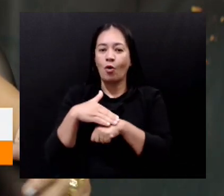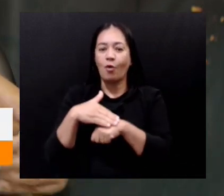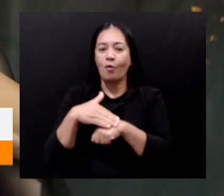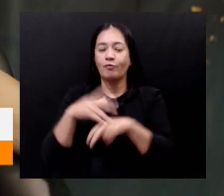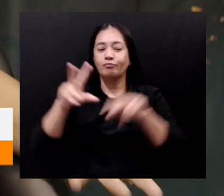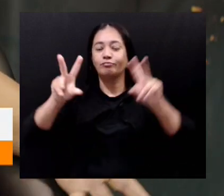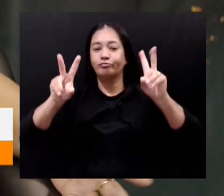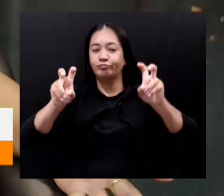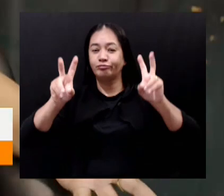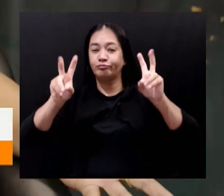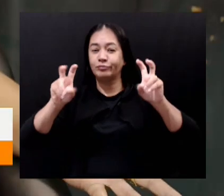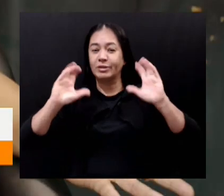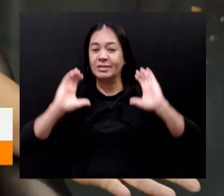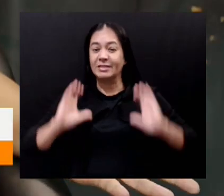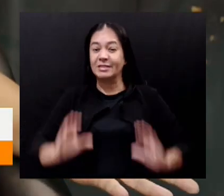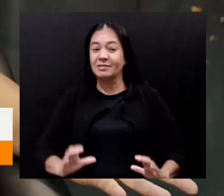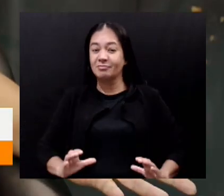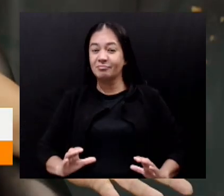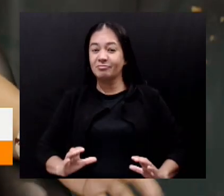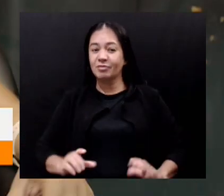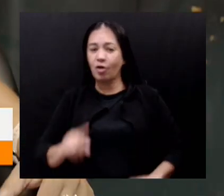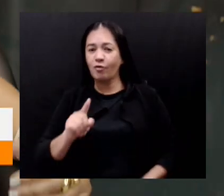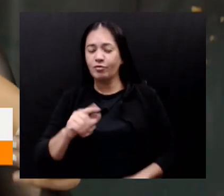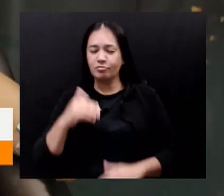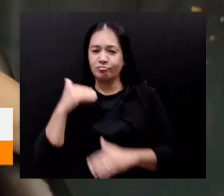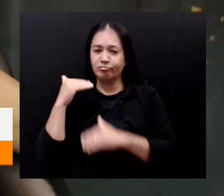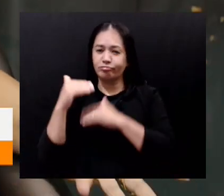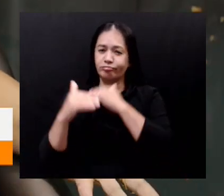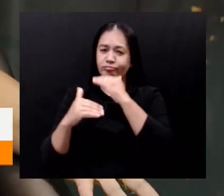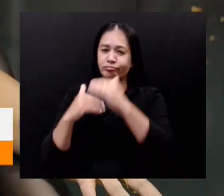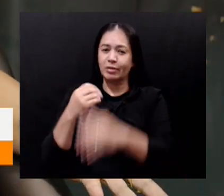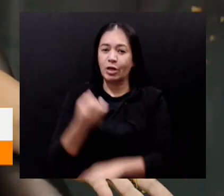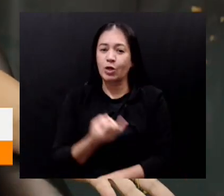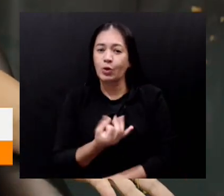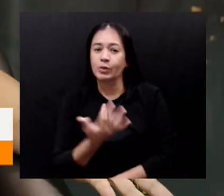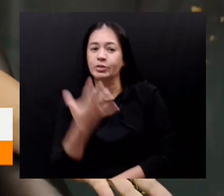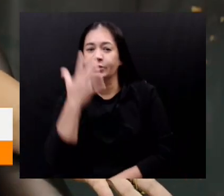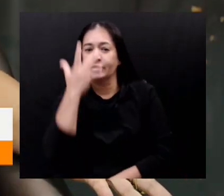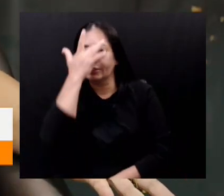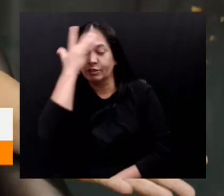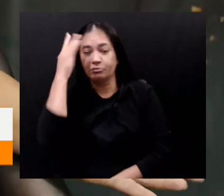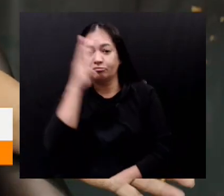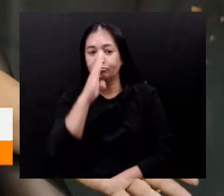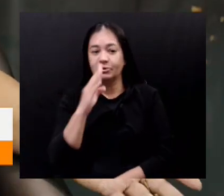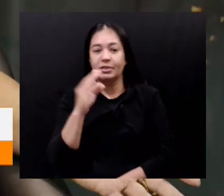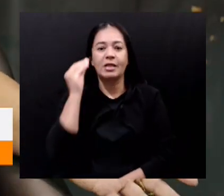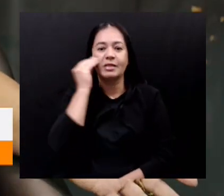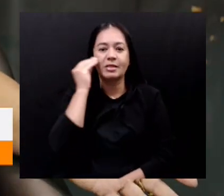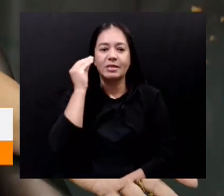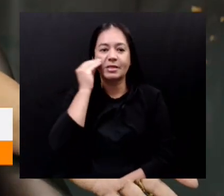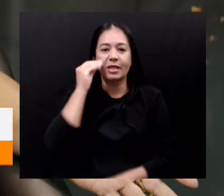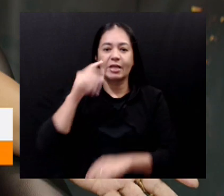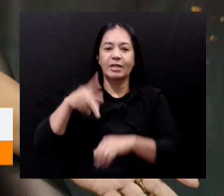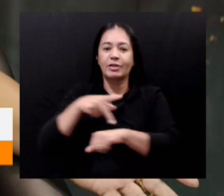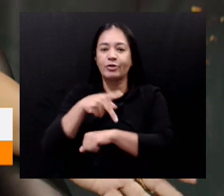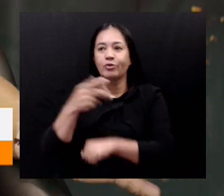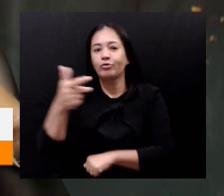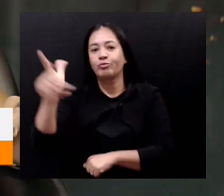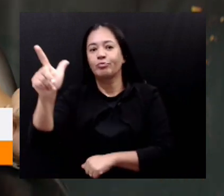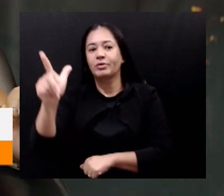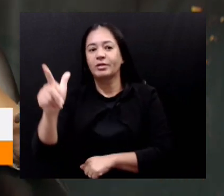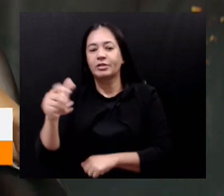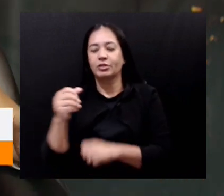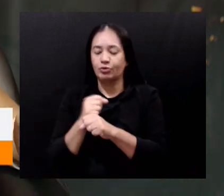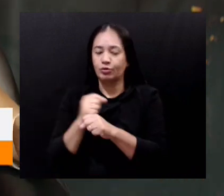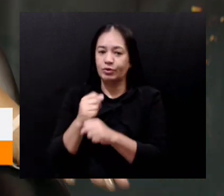Você cresce ano após ano a quantidade de brasileiros que tentam a sorte fora das nossas fronteiras. Você sabe que de 2015 para